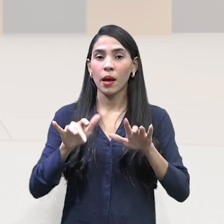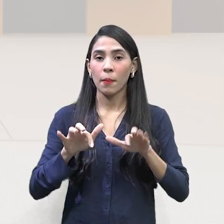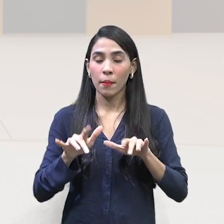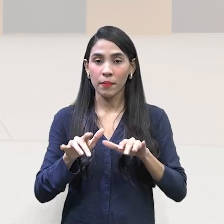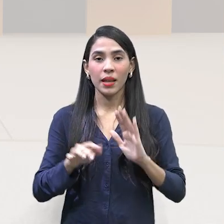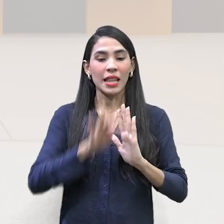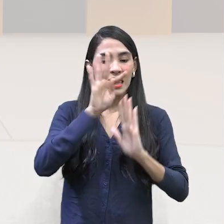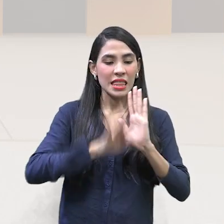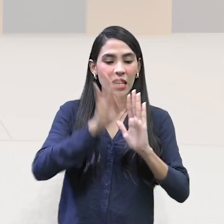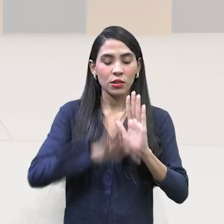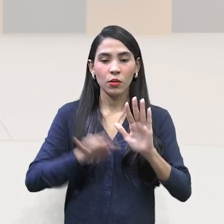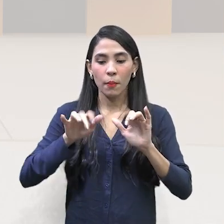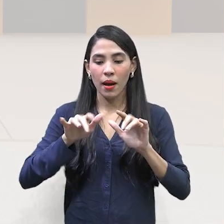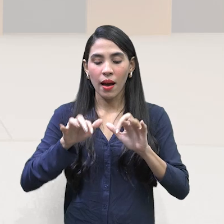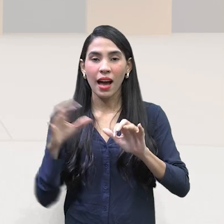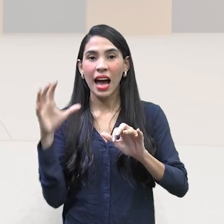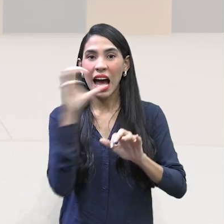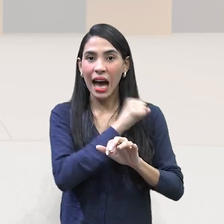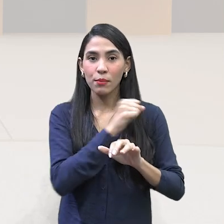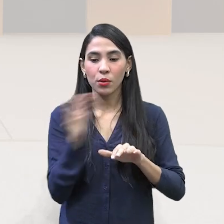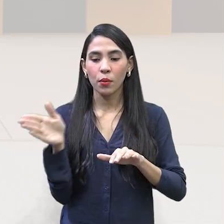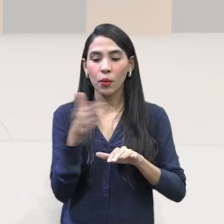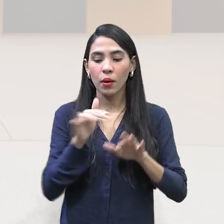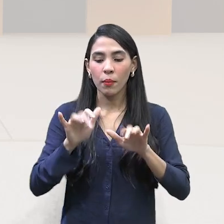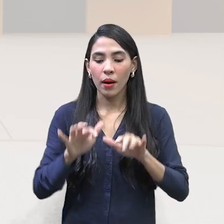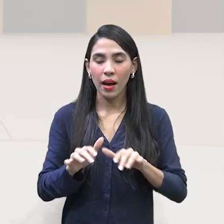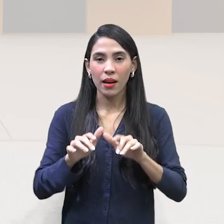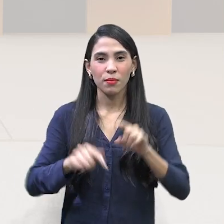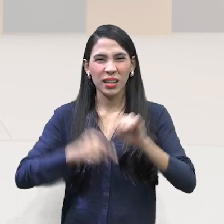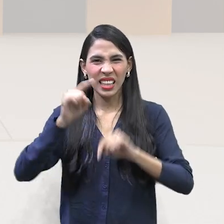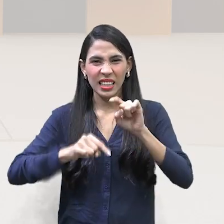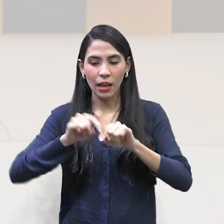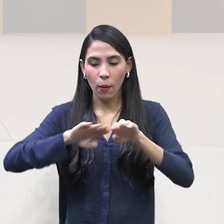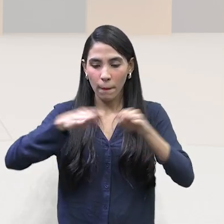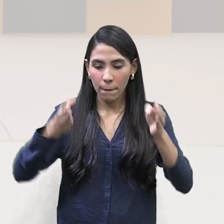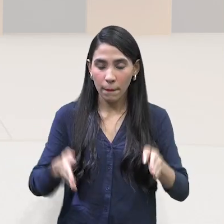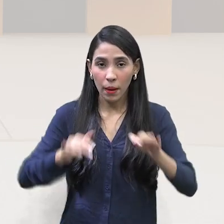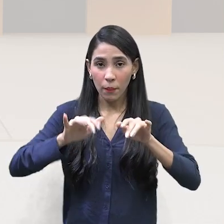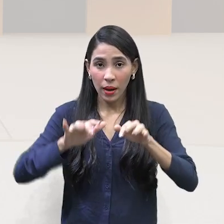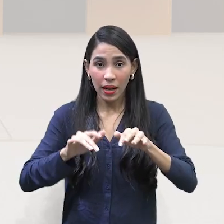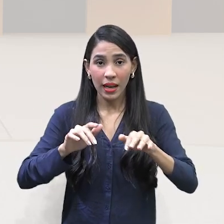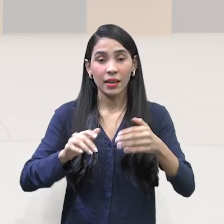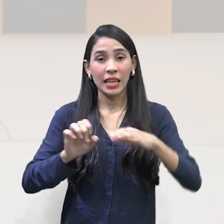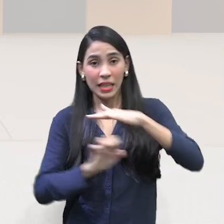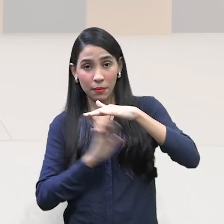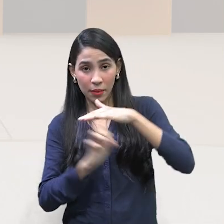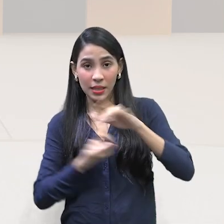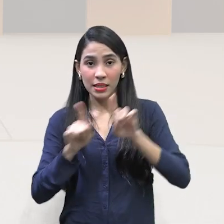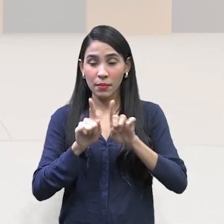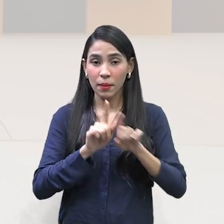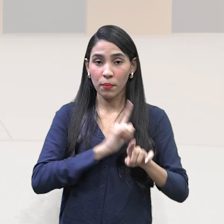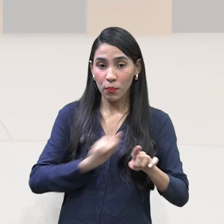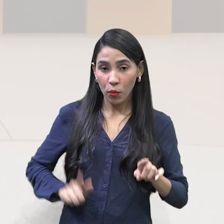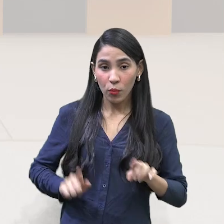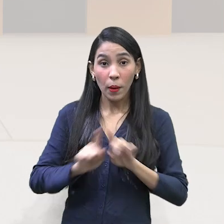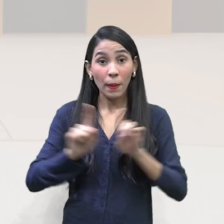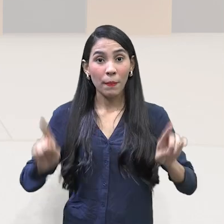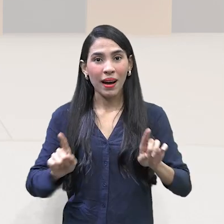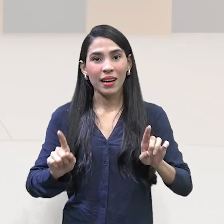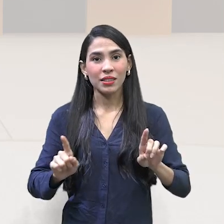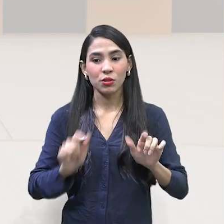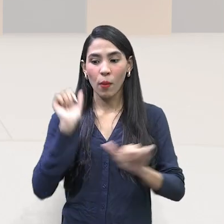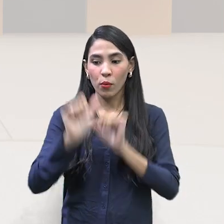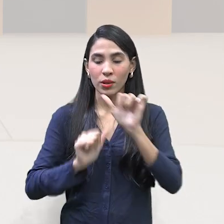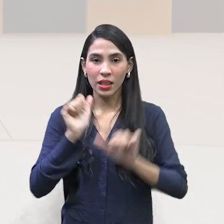redigir textos rapidamente em uma máquina de escrever no âmbito de empresas e repartições públicas. Mas olha só, pessoal, com o advento dos